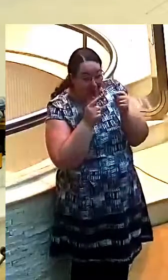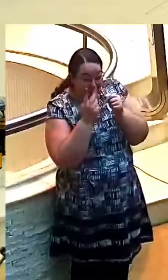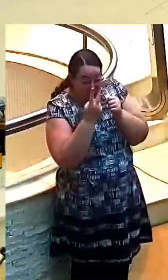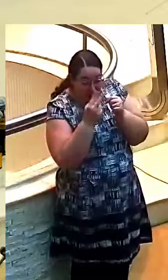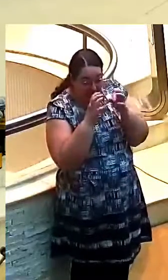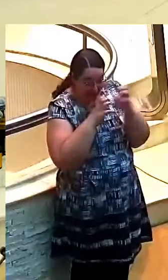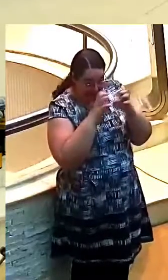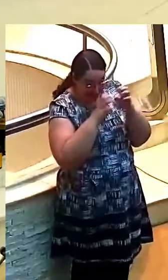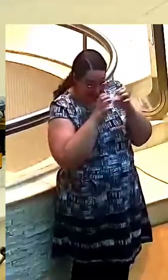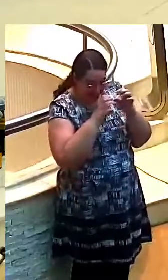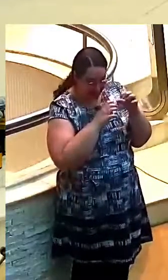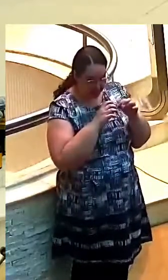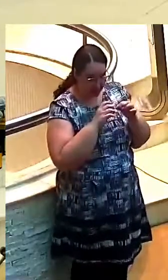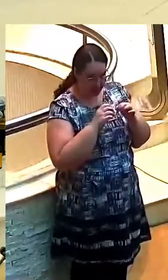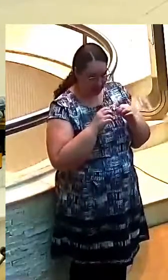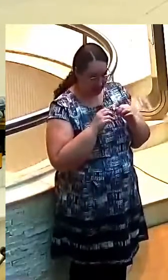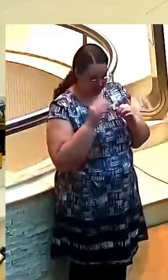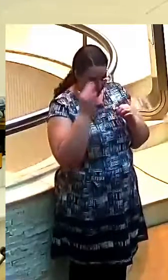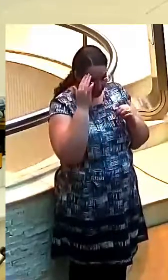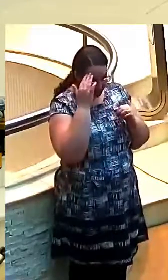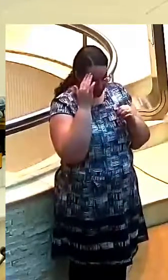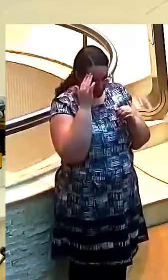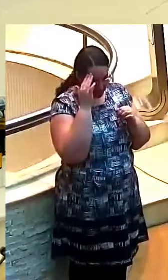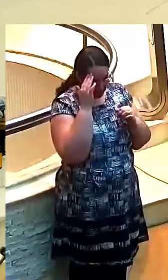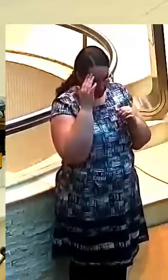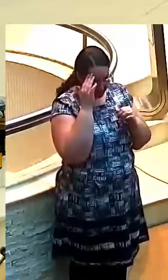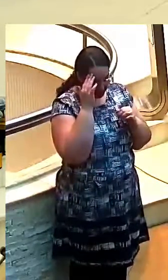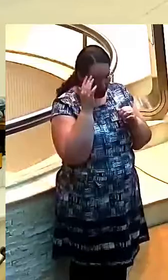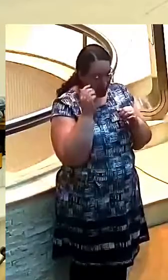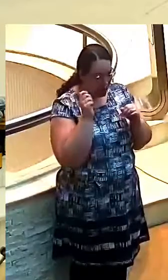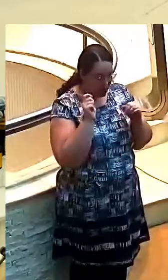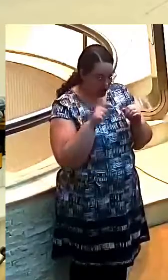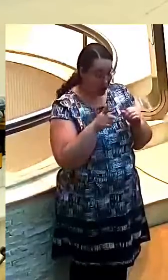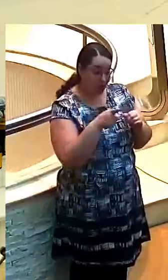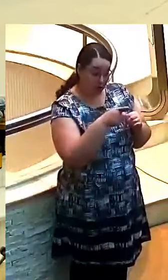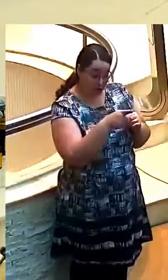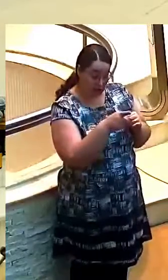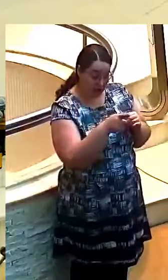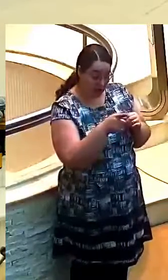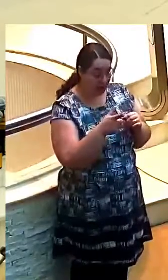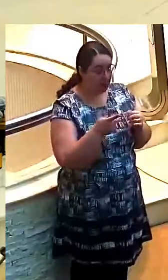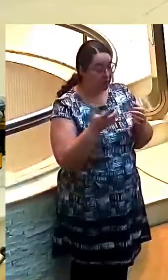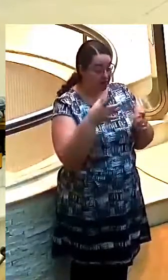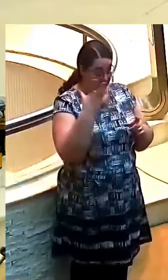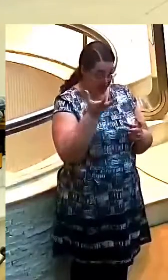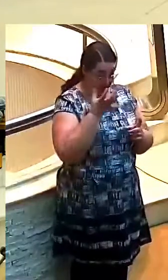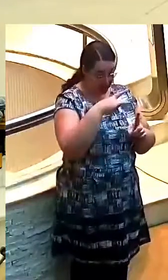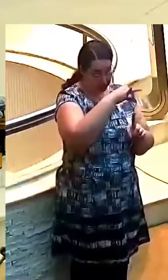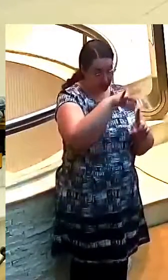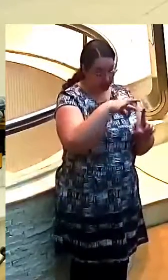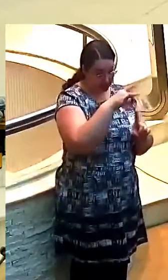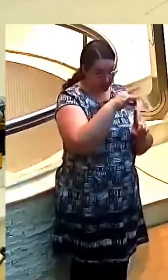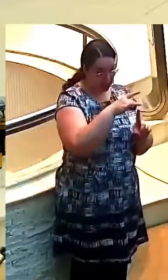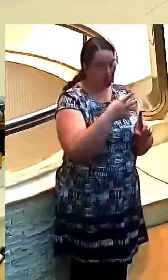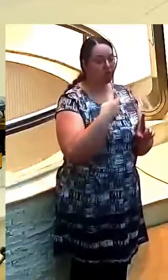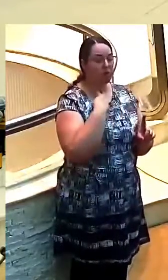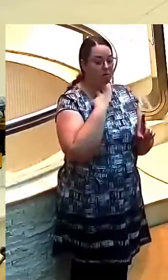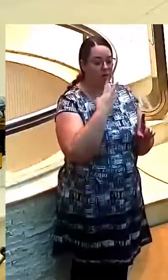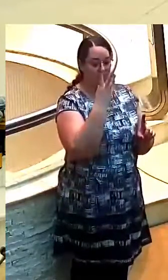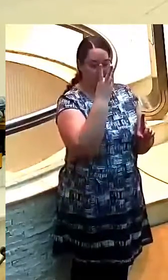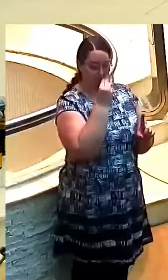Paulo está dizendo o seguinte, se você, deseja se santificar, crescer, em santificação,